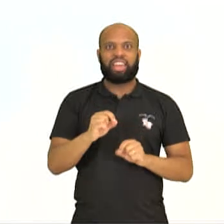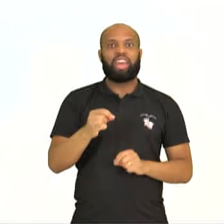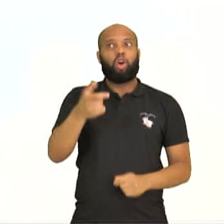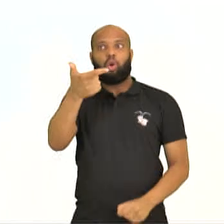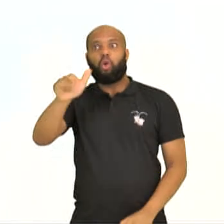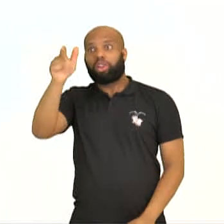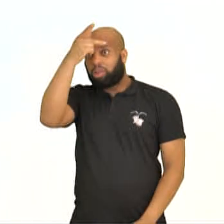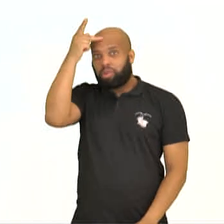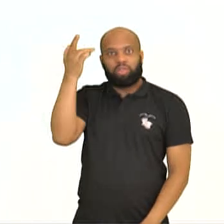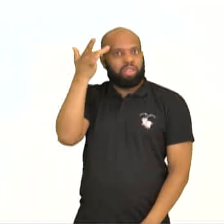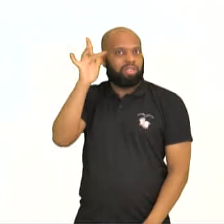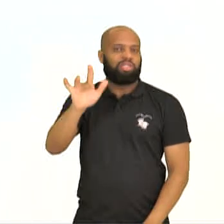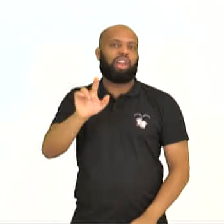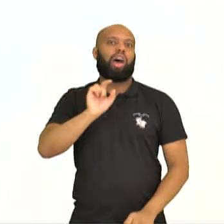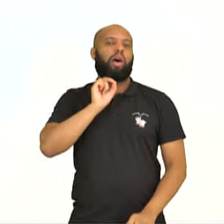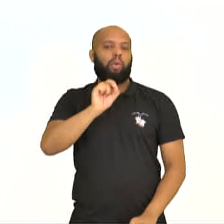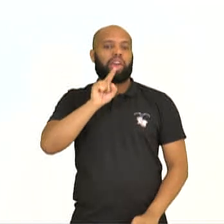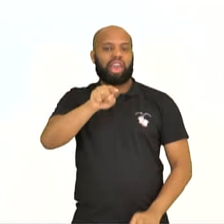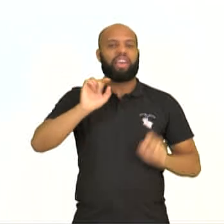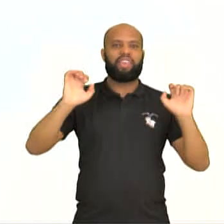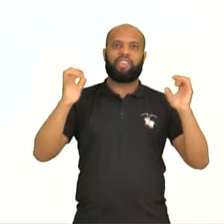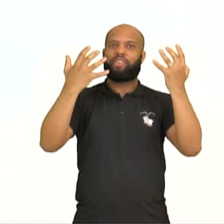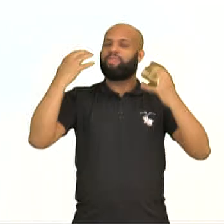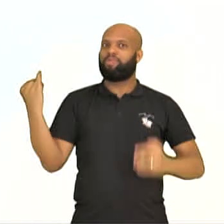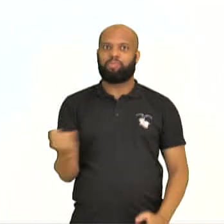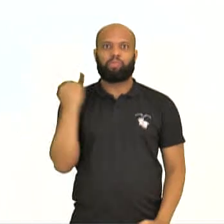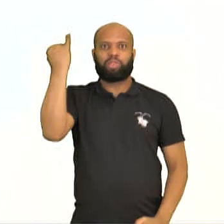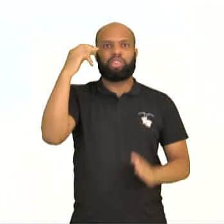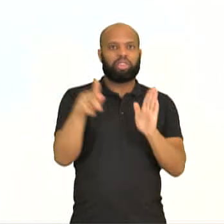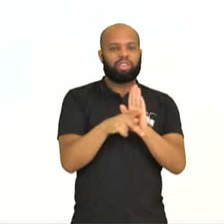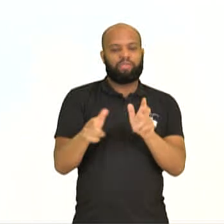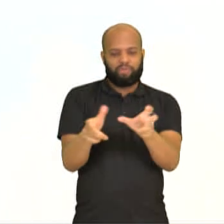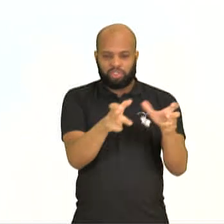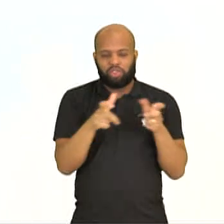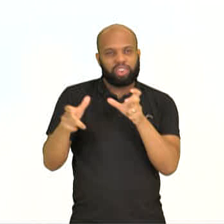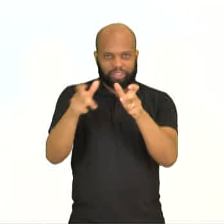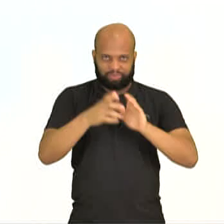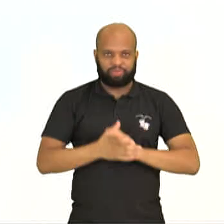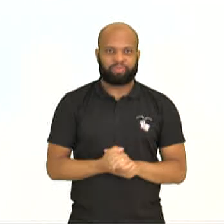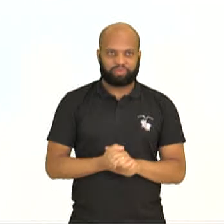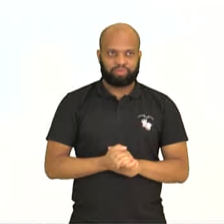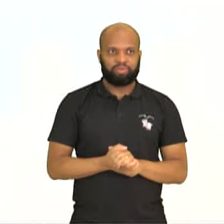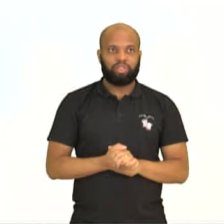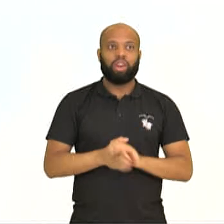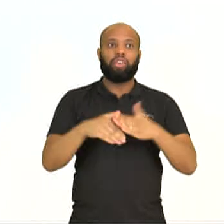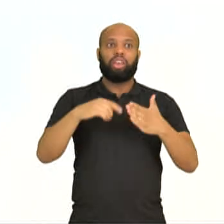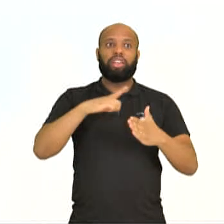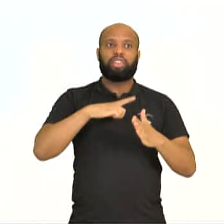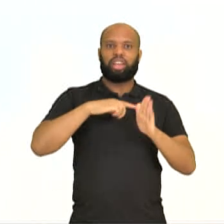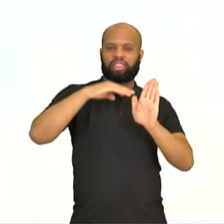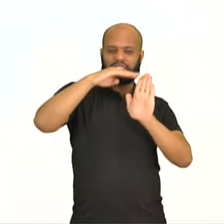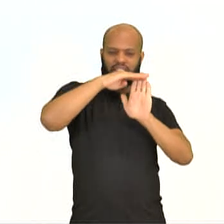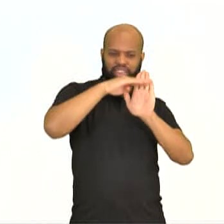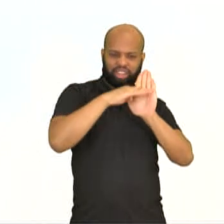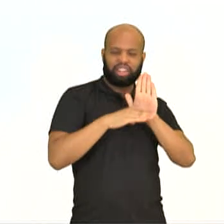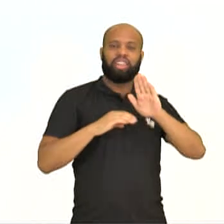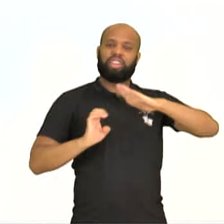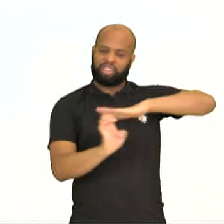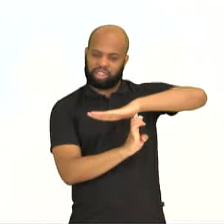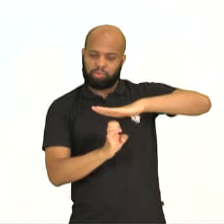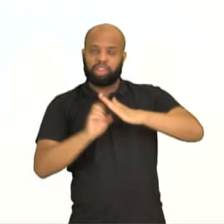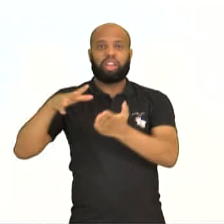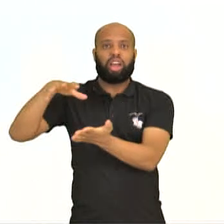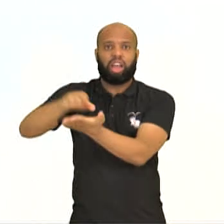palco central e indispensável para os videogames, acrescentou. A lista de empresas que já